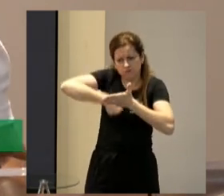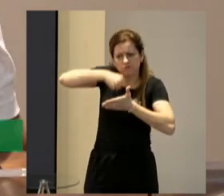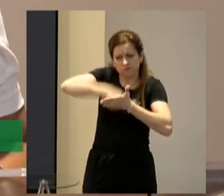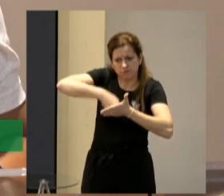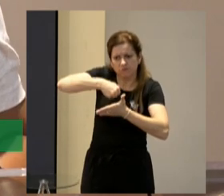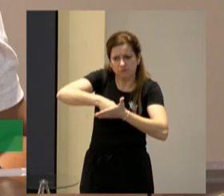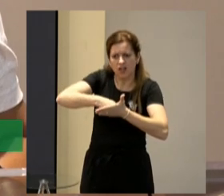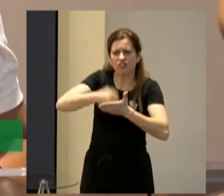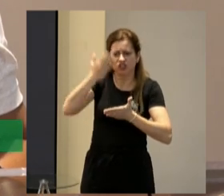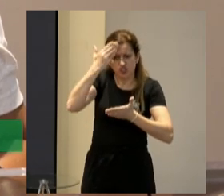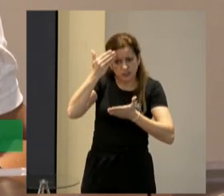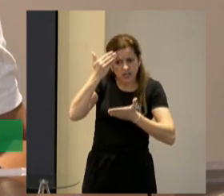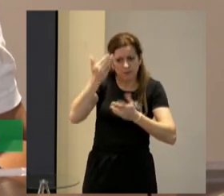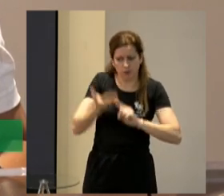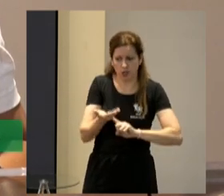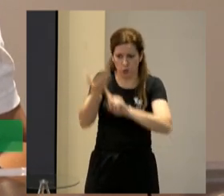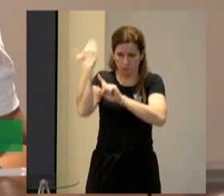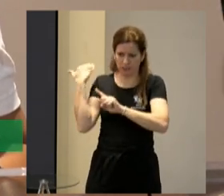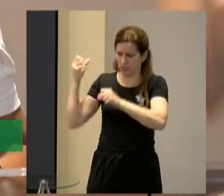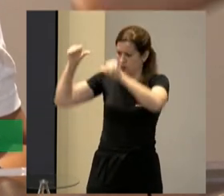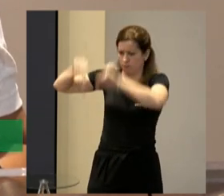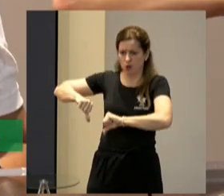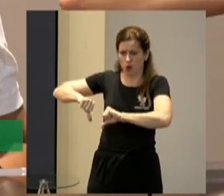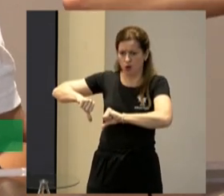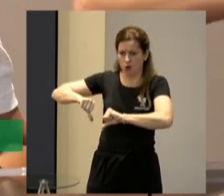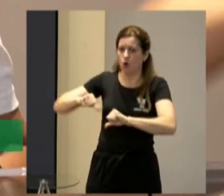tinha antes dela. Ok?